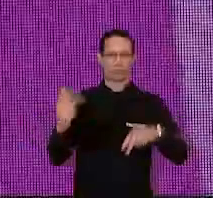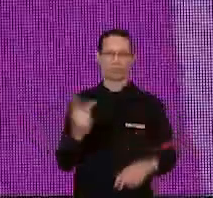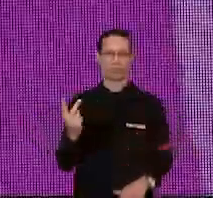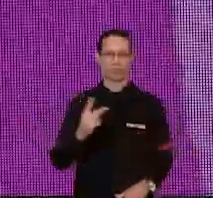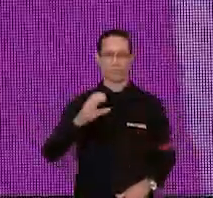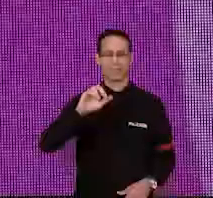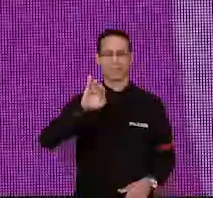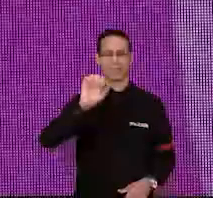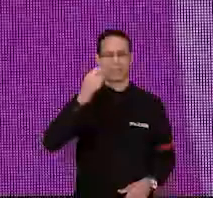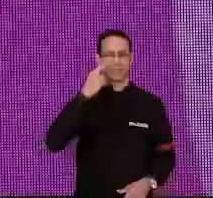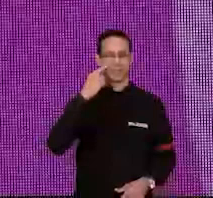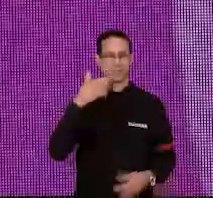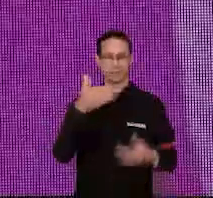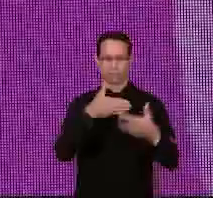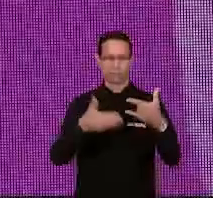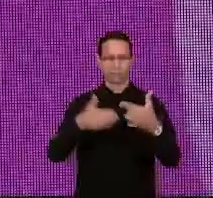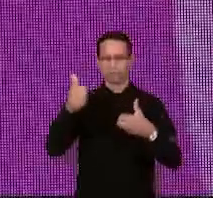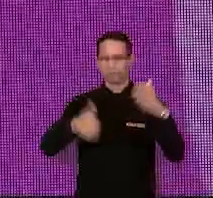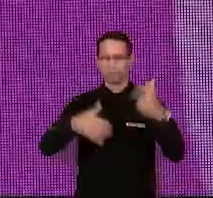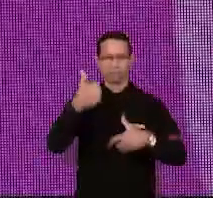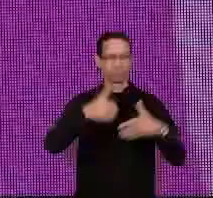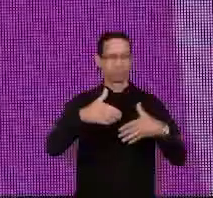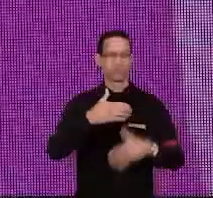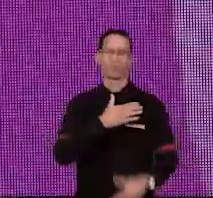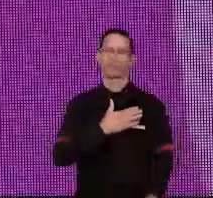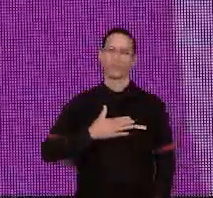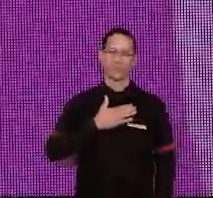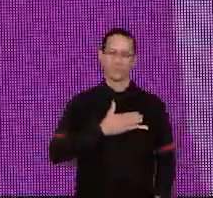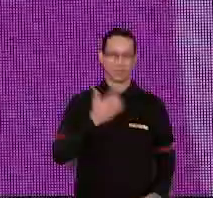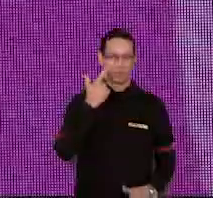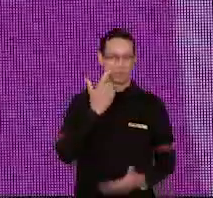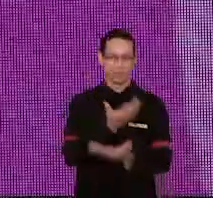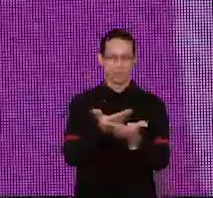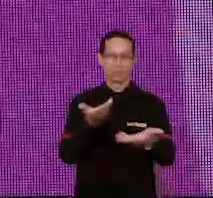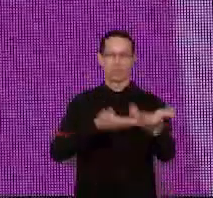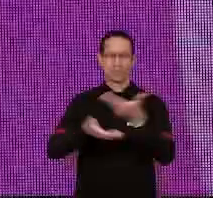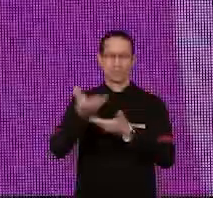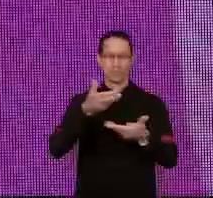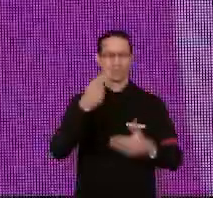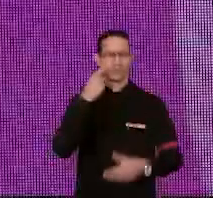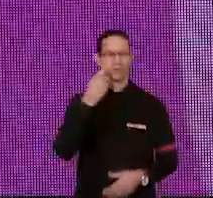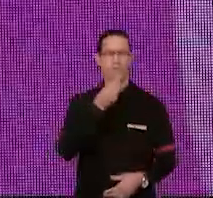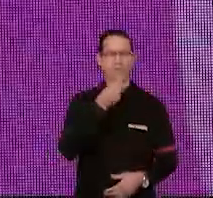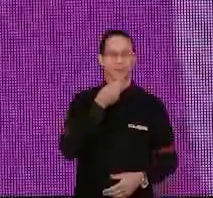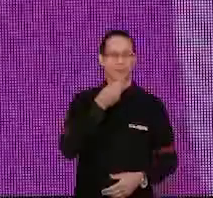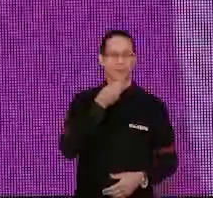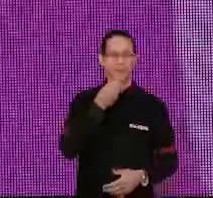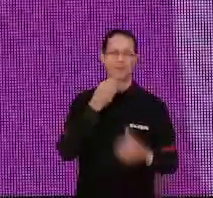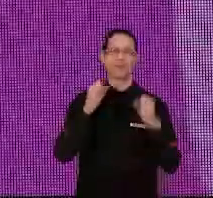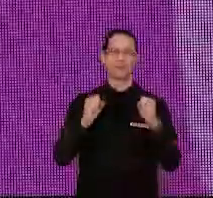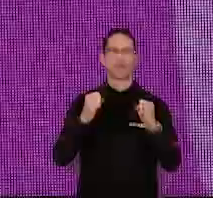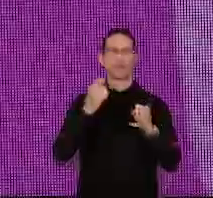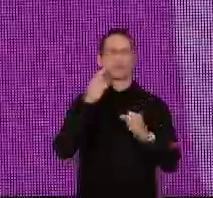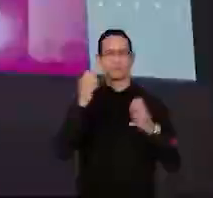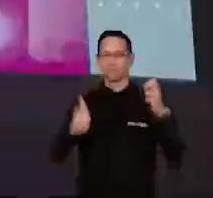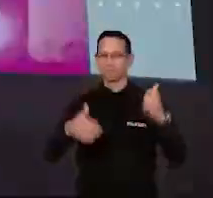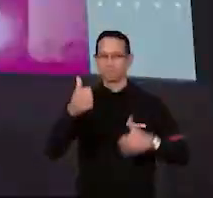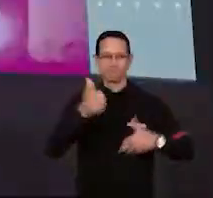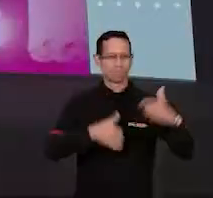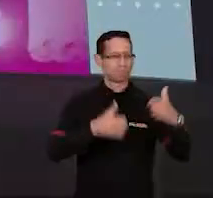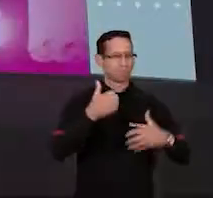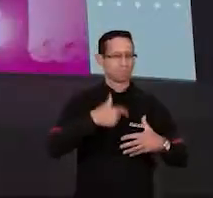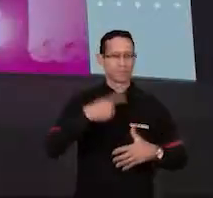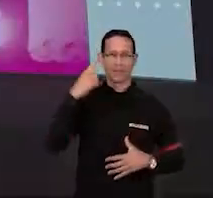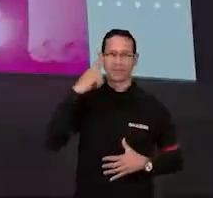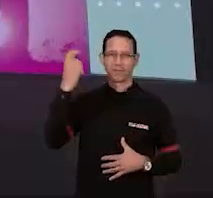uma apresentação que a gente fez com muito carinho para todos vocês. Espero que vocês aproveitem e que a gente possa passar realmente